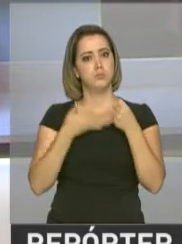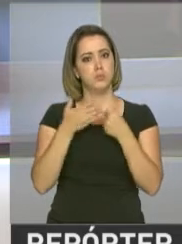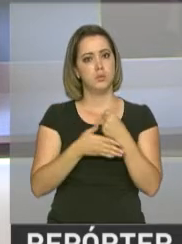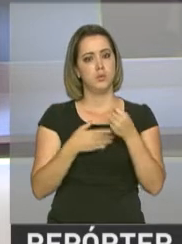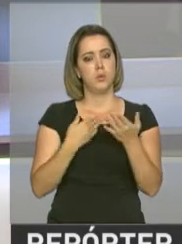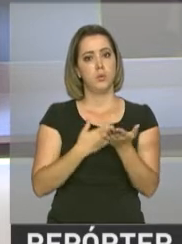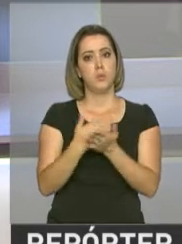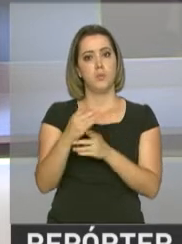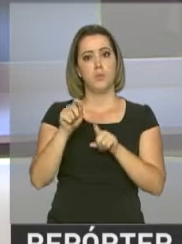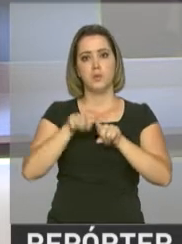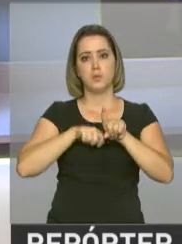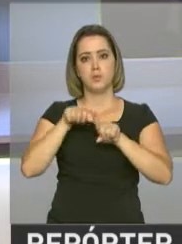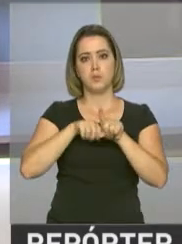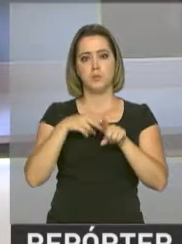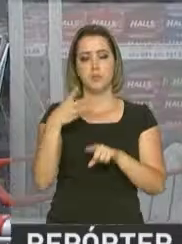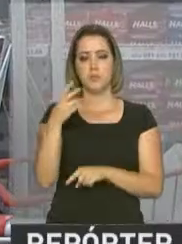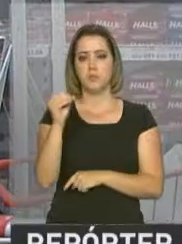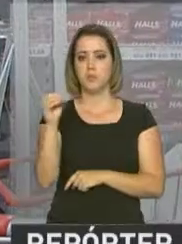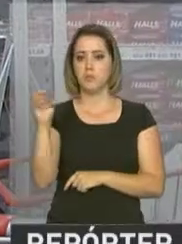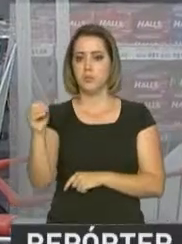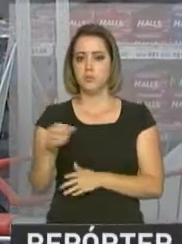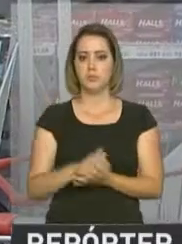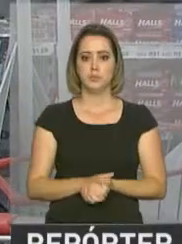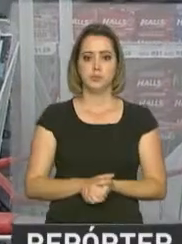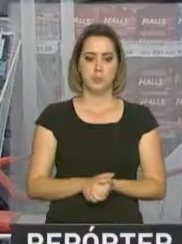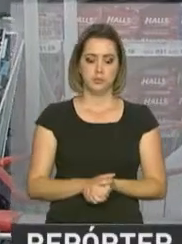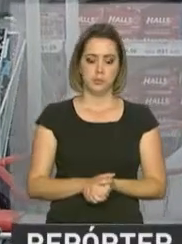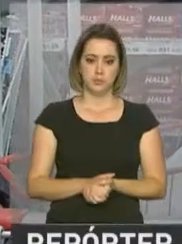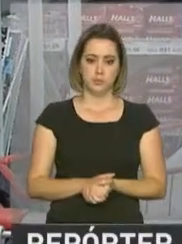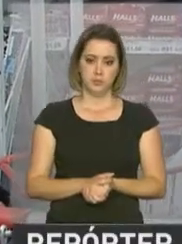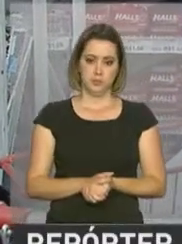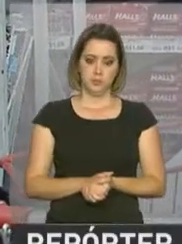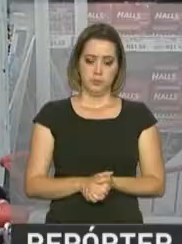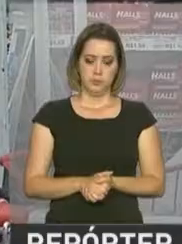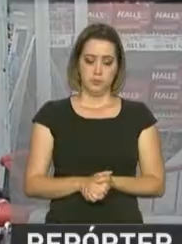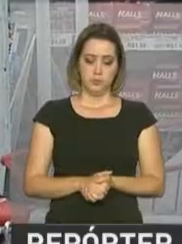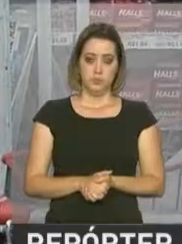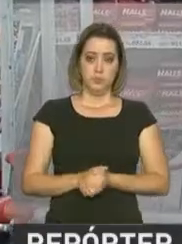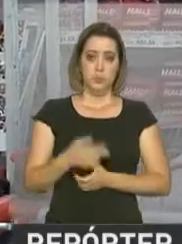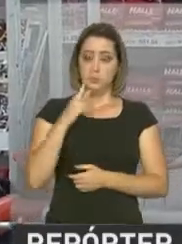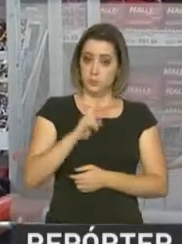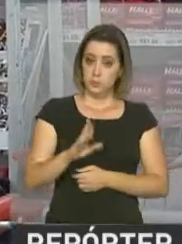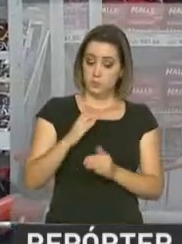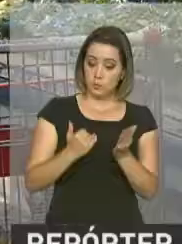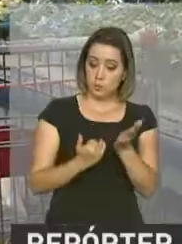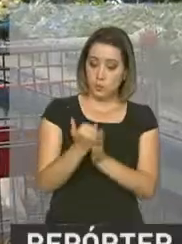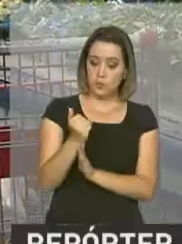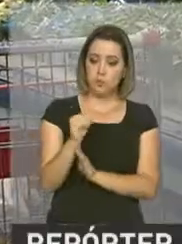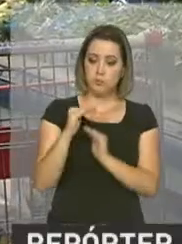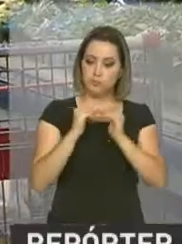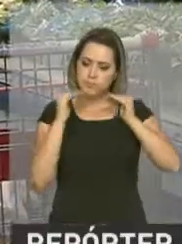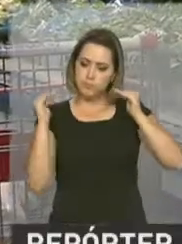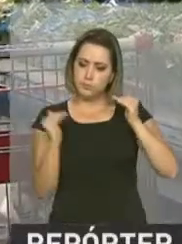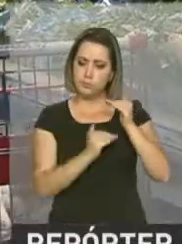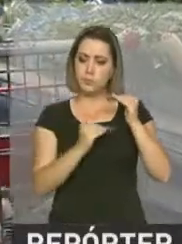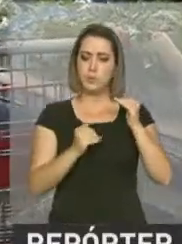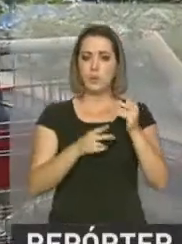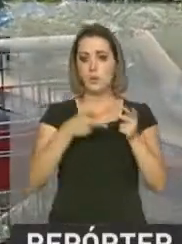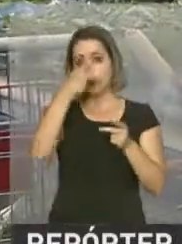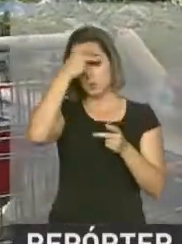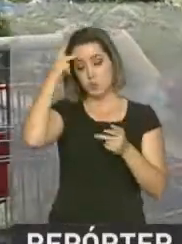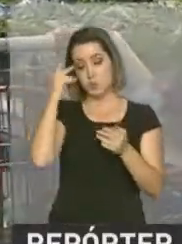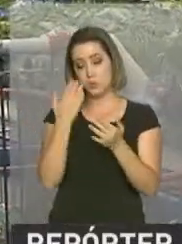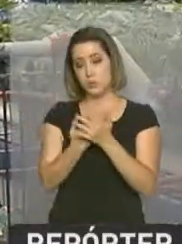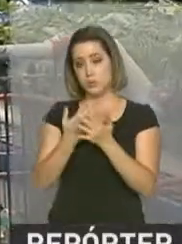mês desde o ano 2000. O resultado veio abaixo do esperado por analistas do mercado financeiro,